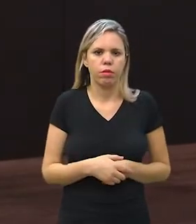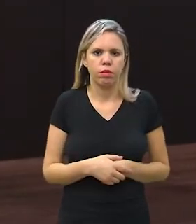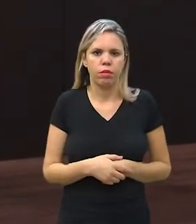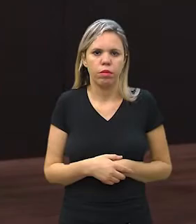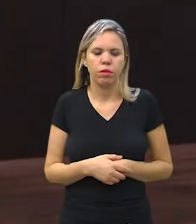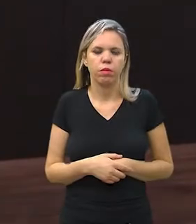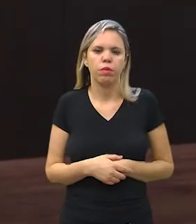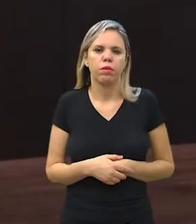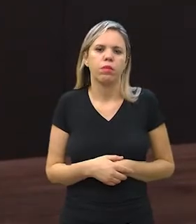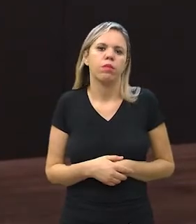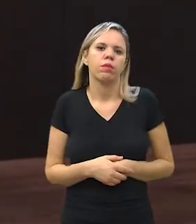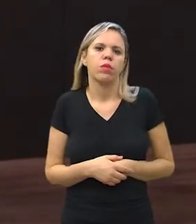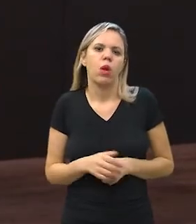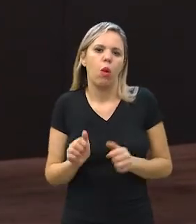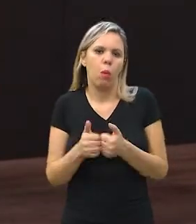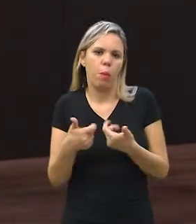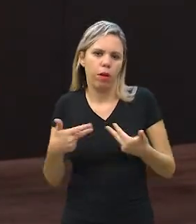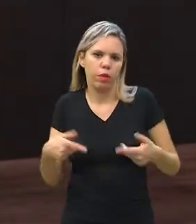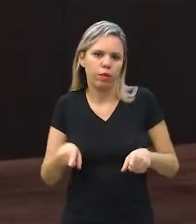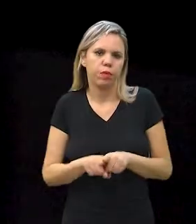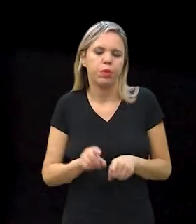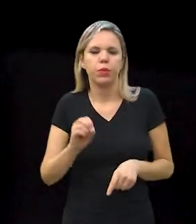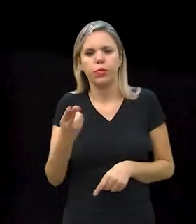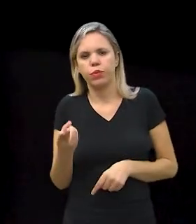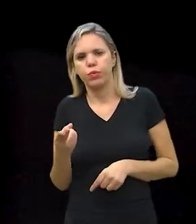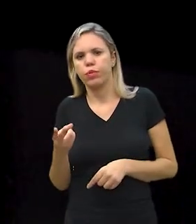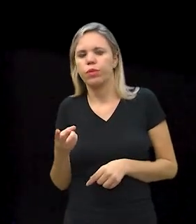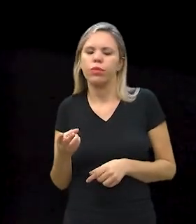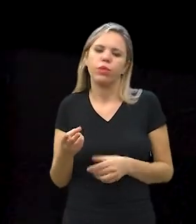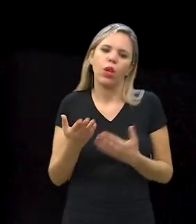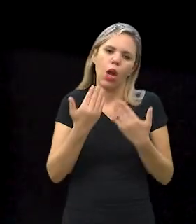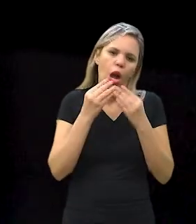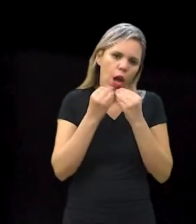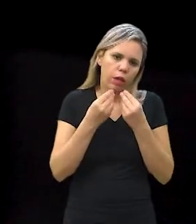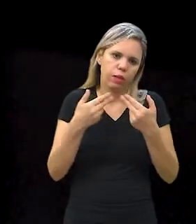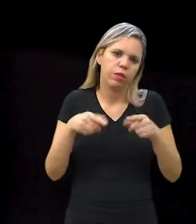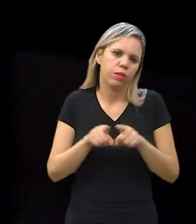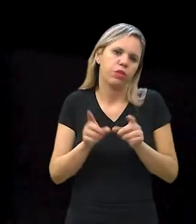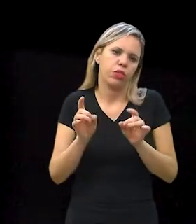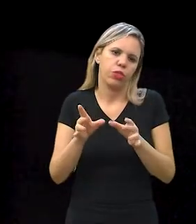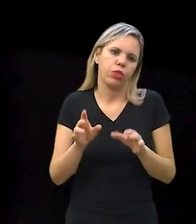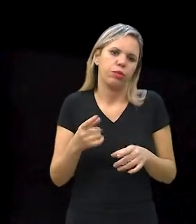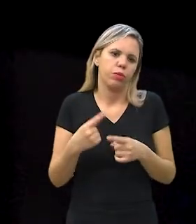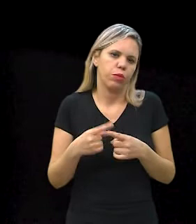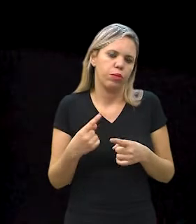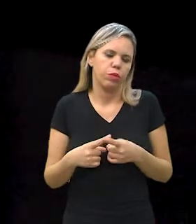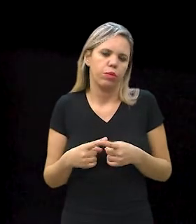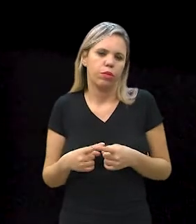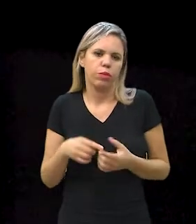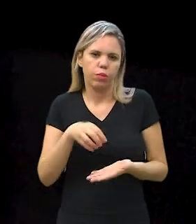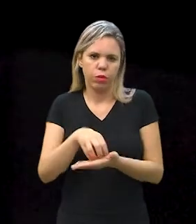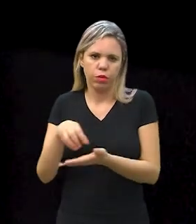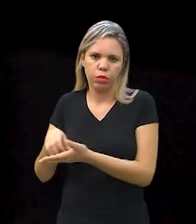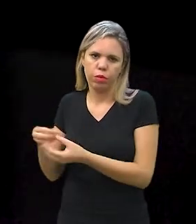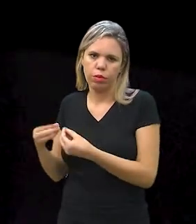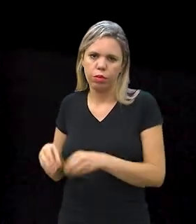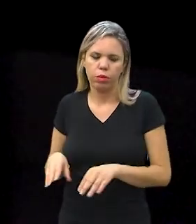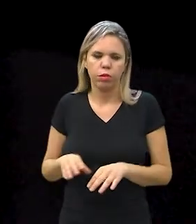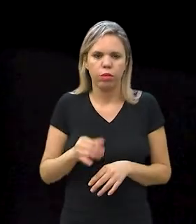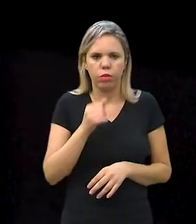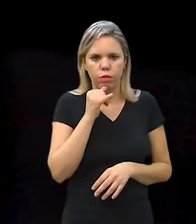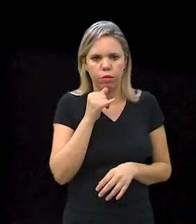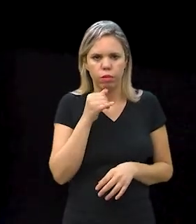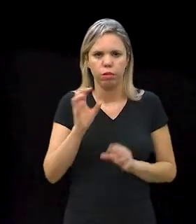uma rotisseria, uma lanchonete, que até eu estou dizendo por quê? Porque é um dos setores mais